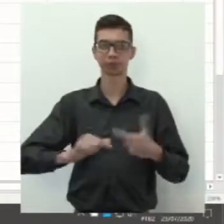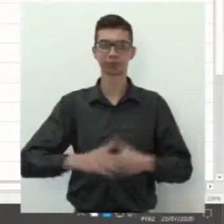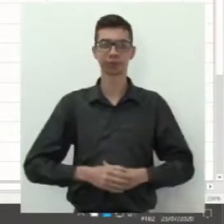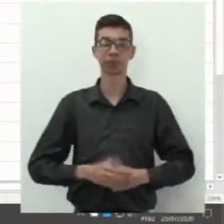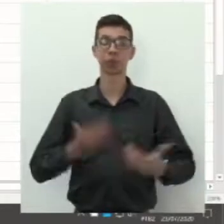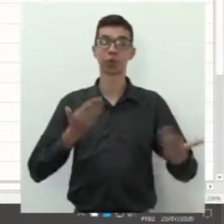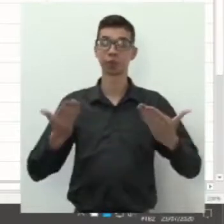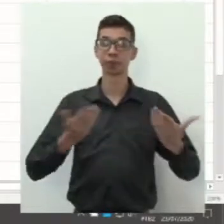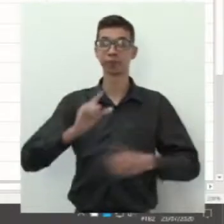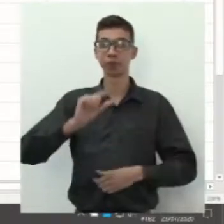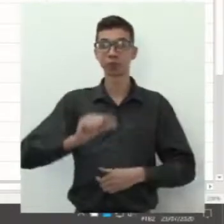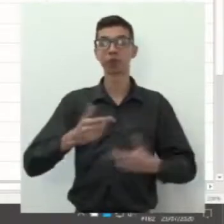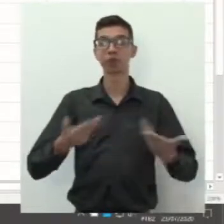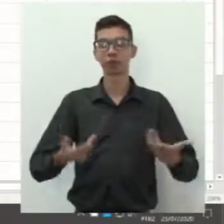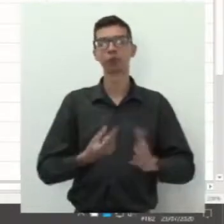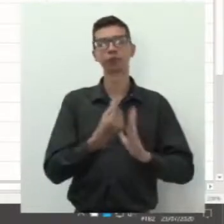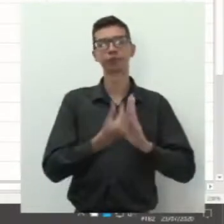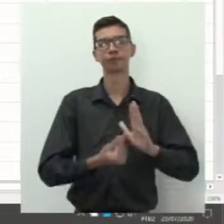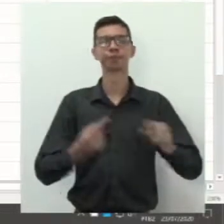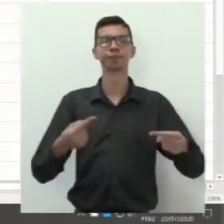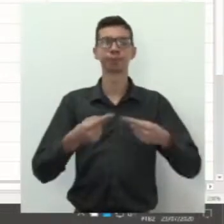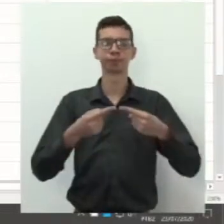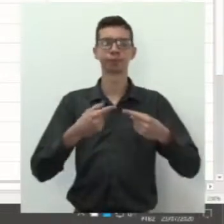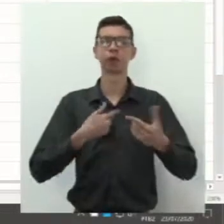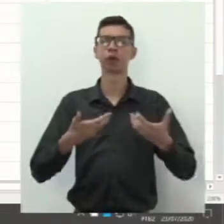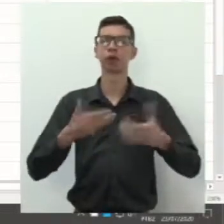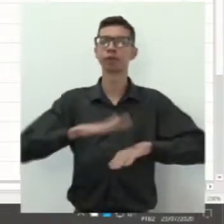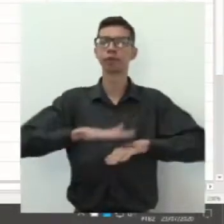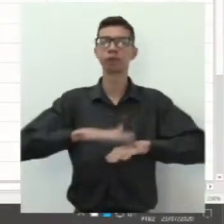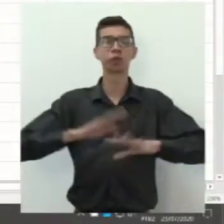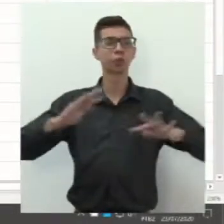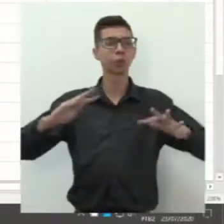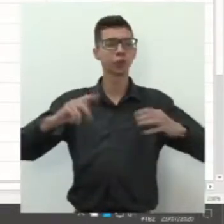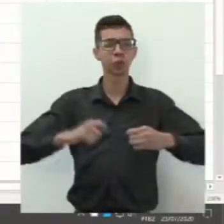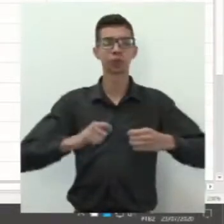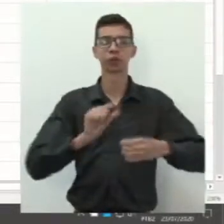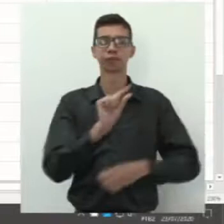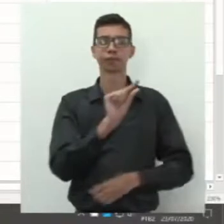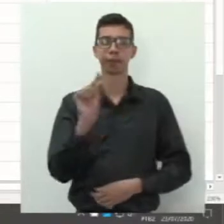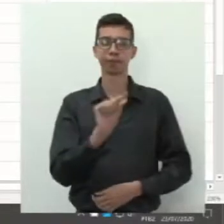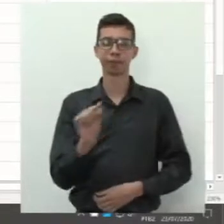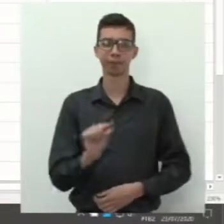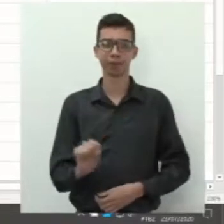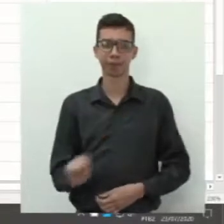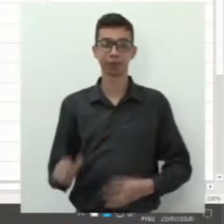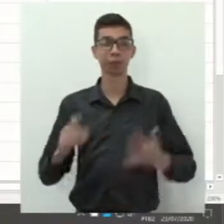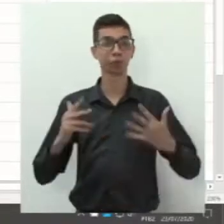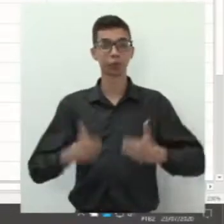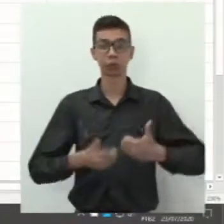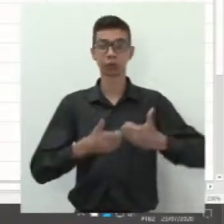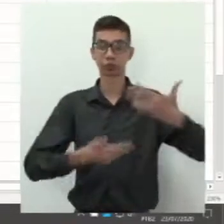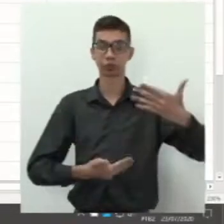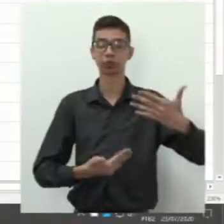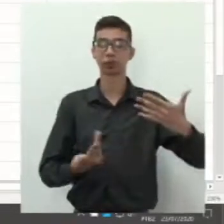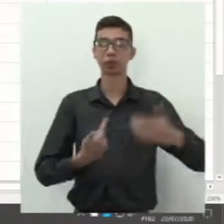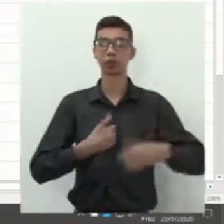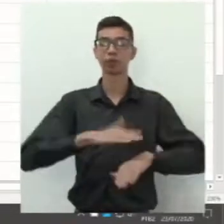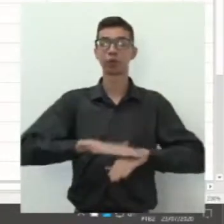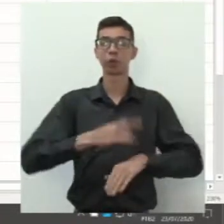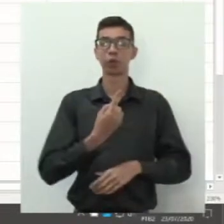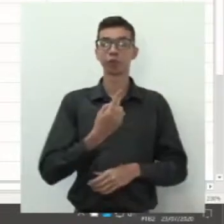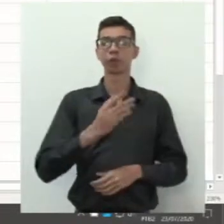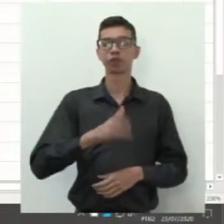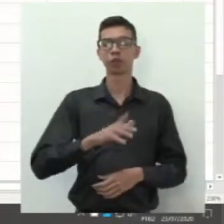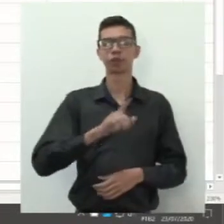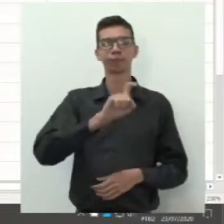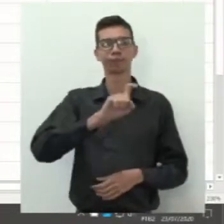do orçamento. Quero fazer isso para todas as minhas outras linhas. Fiz para uma, arrasto para outras, e ele já